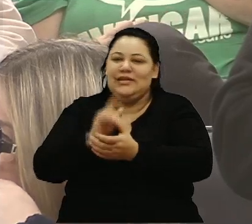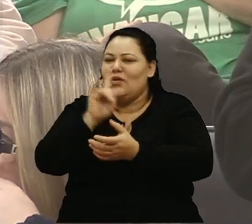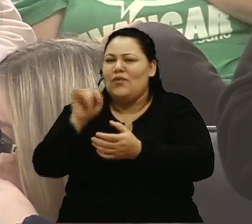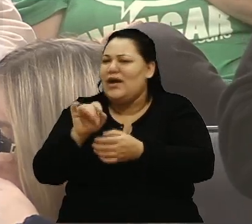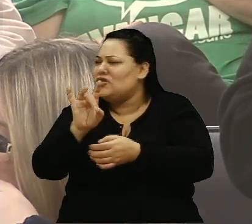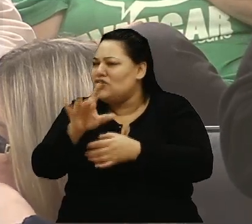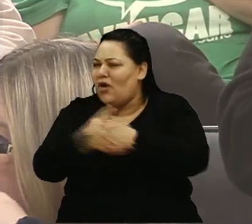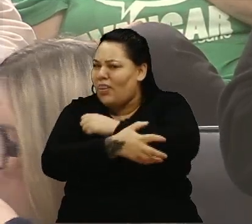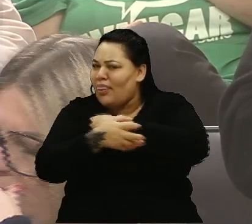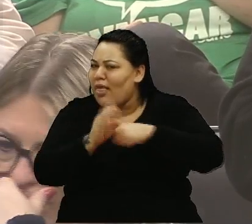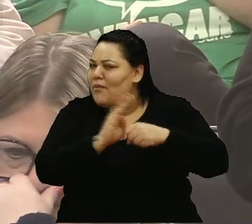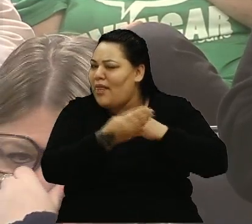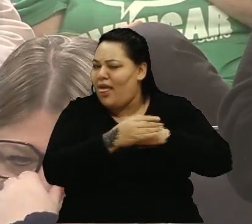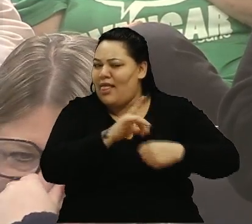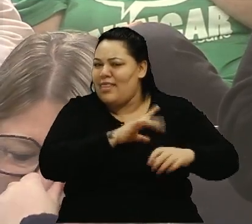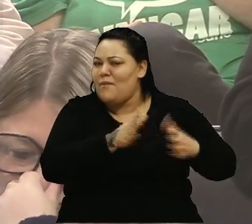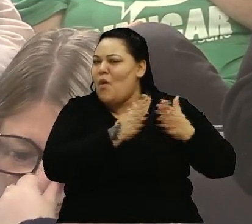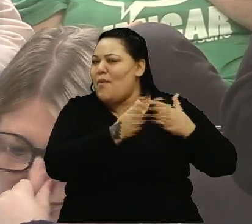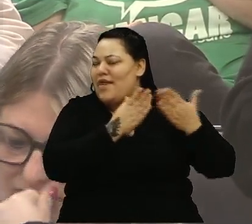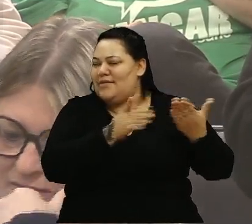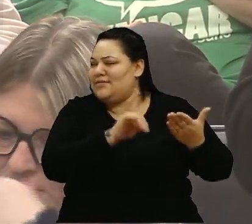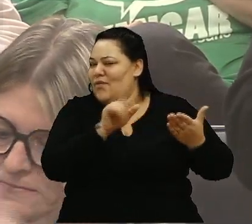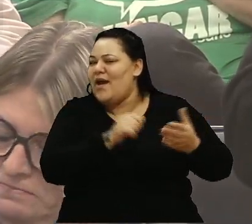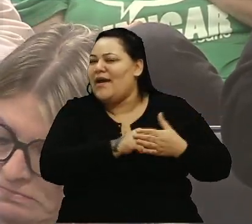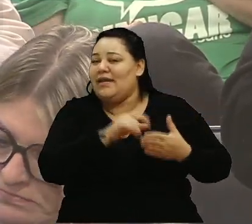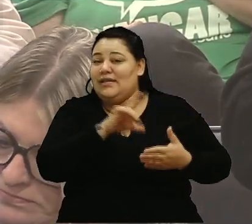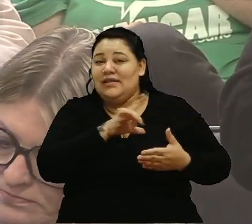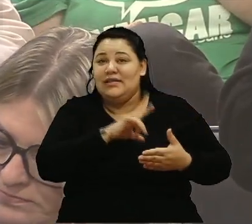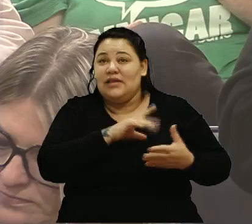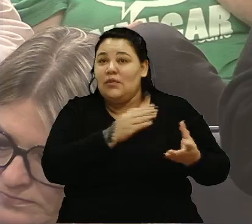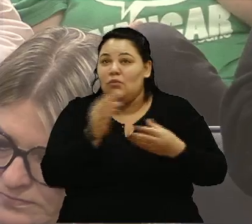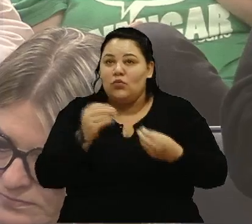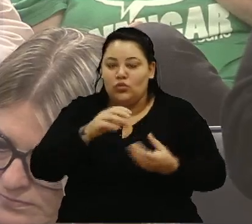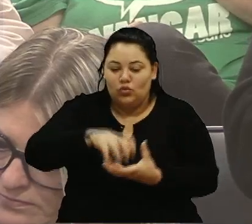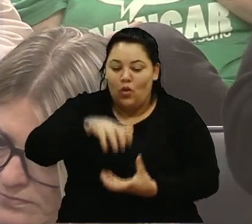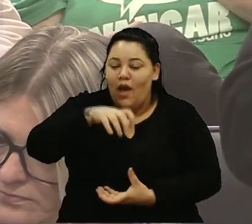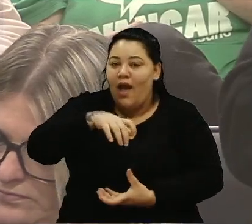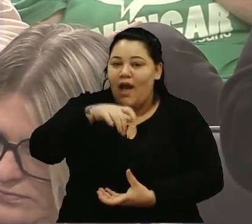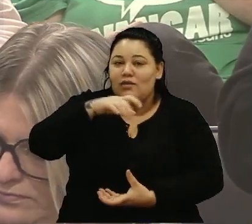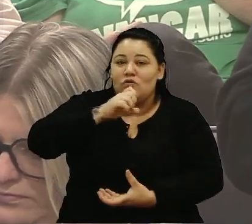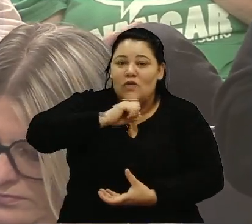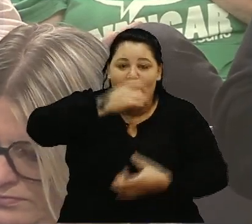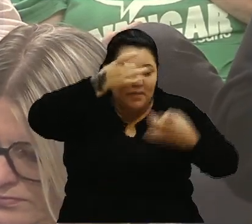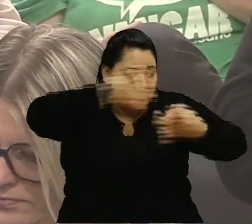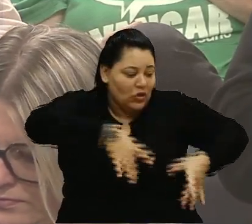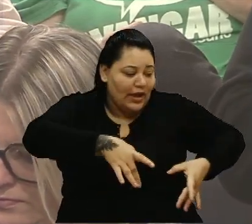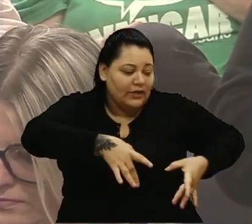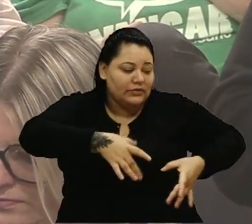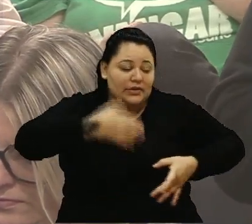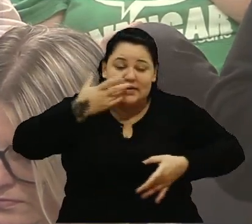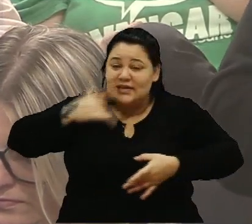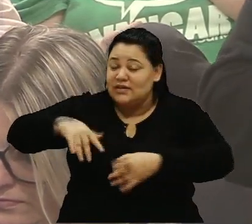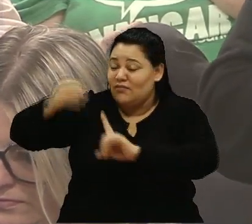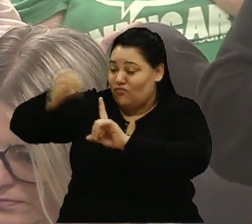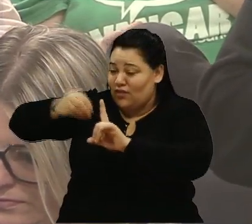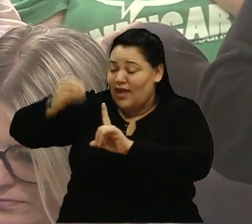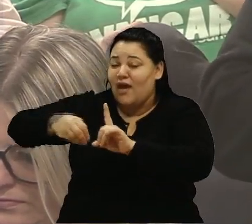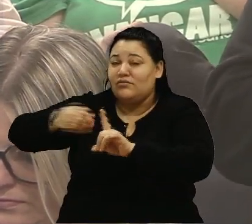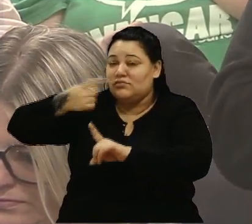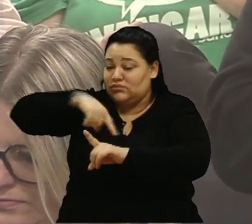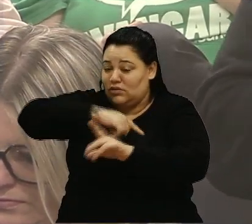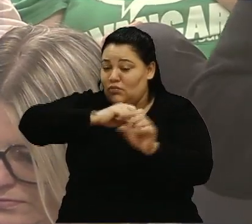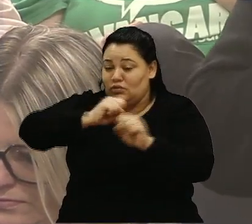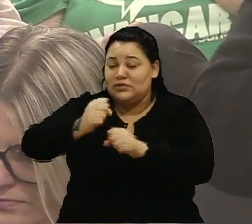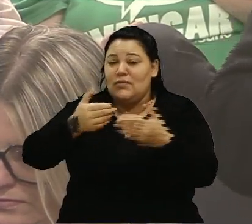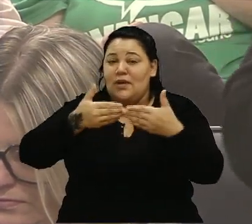periféricos que existem pobreza. Muitos lugares têm idosos abandonados nas suas residências, crianças em vulnerabilidade, que não nós possamos abrir